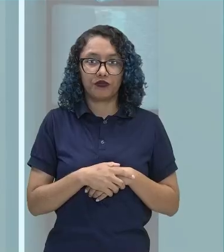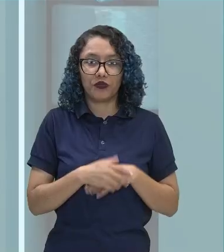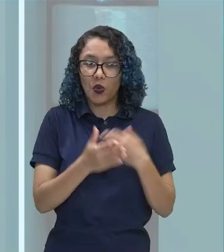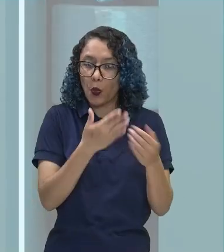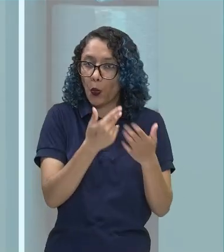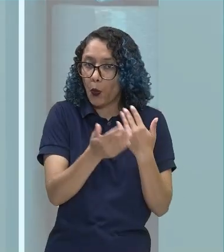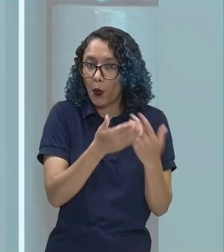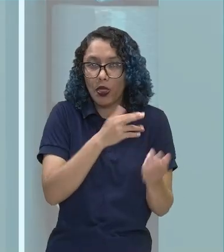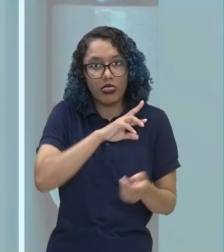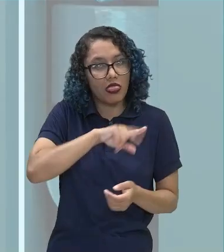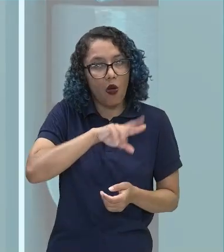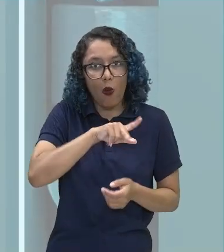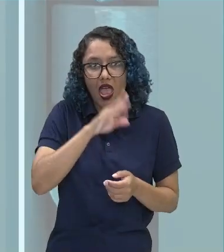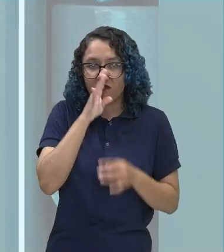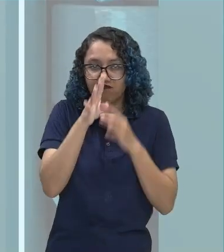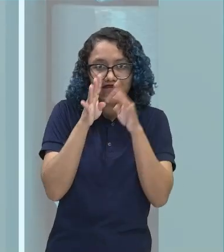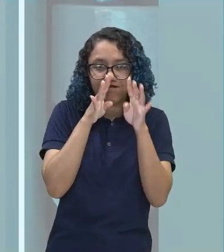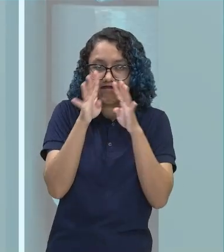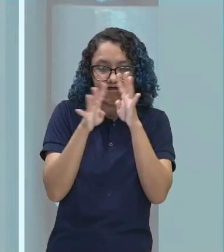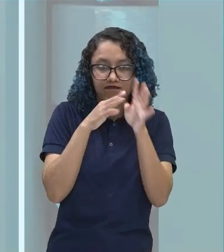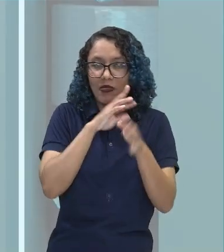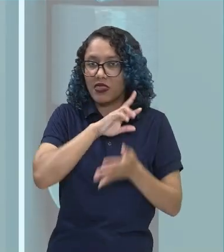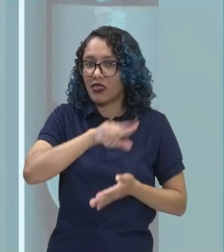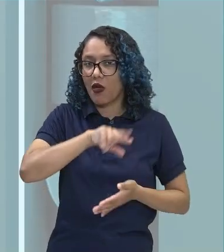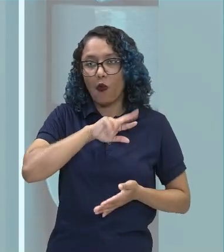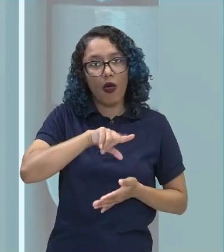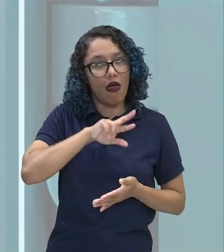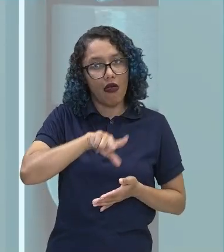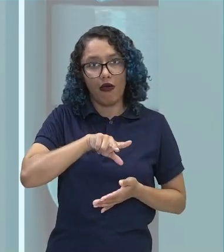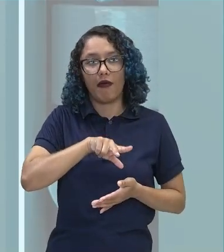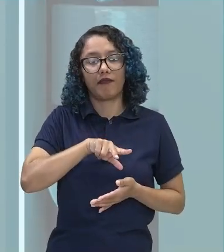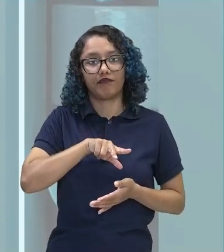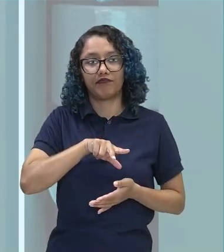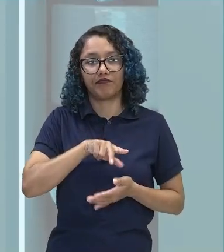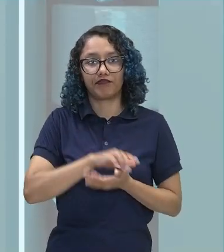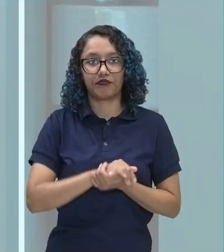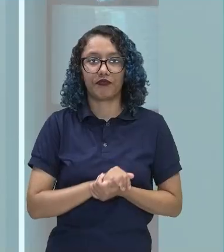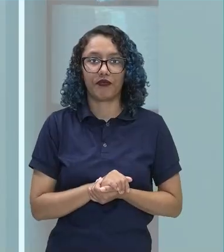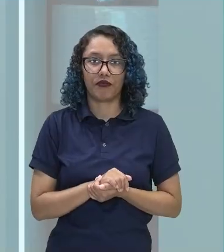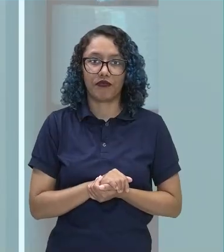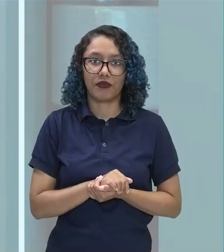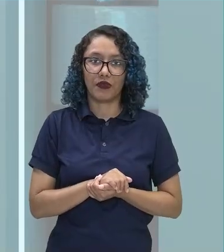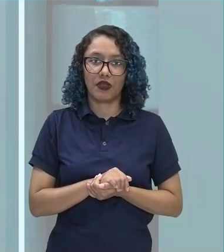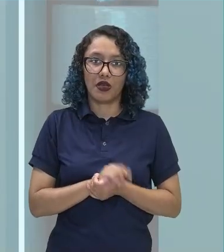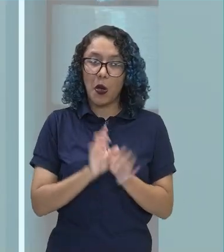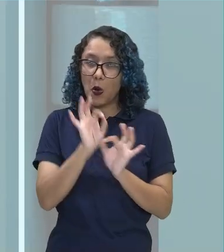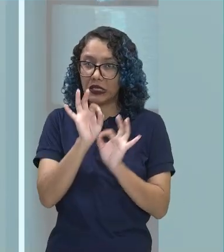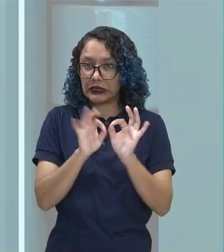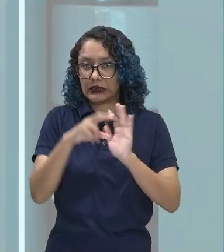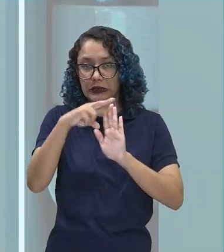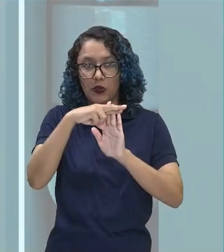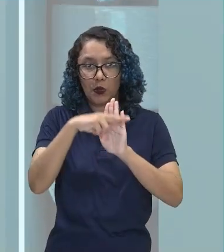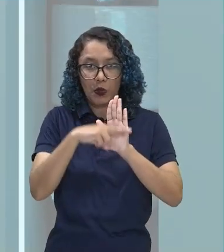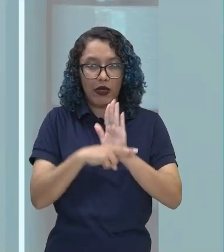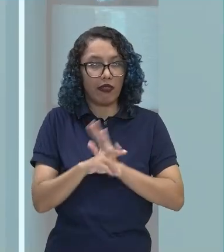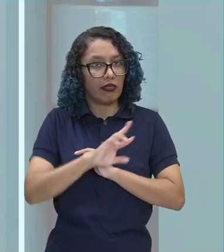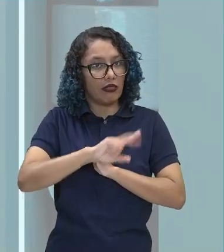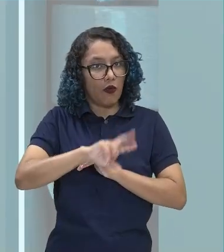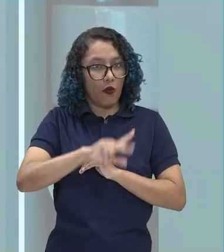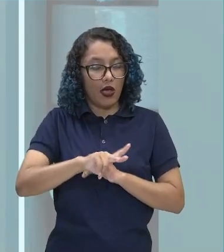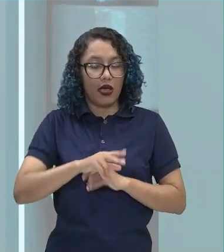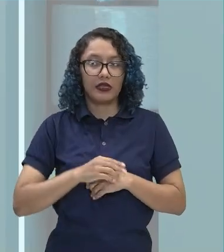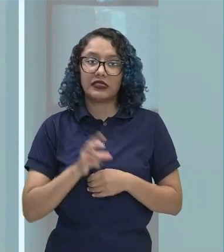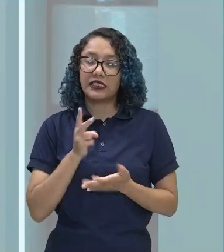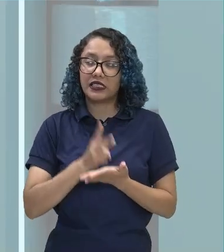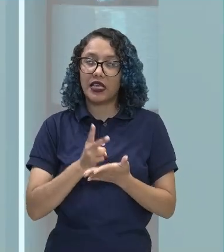jeito, de qualquer jeito que se faz uma norma, uma normativa, Então,